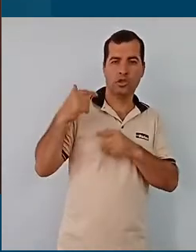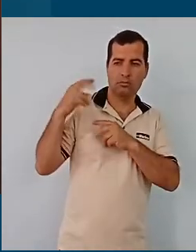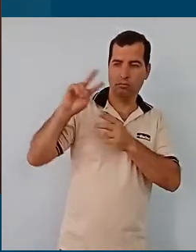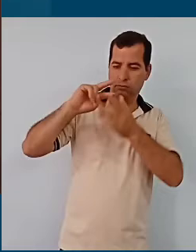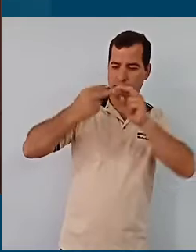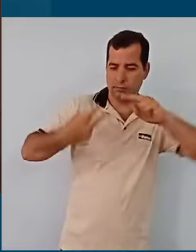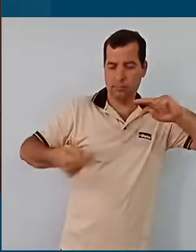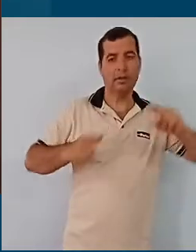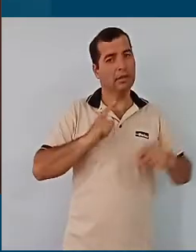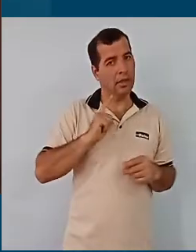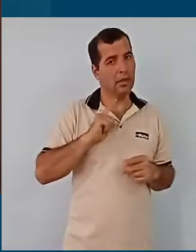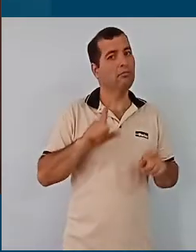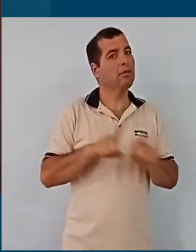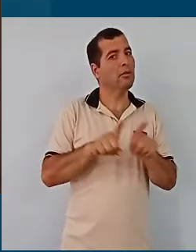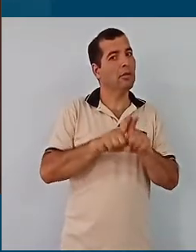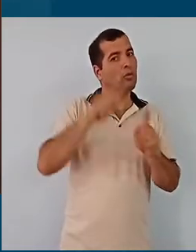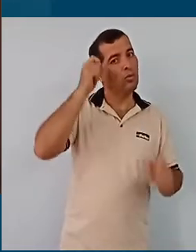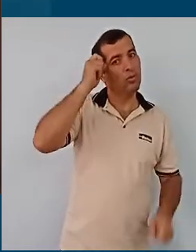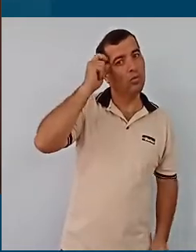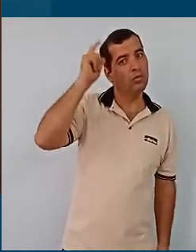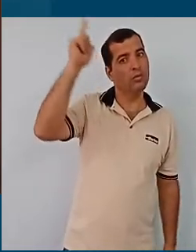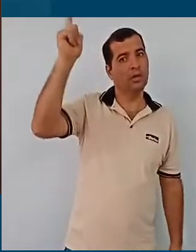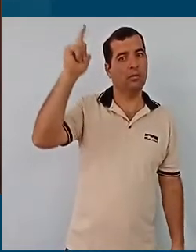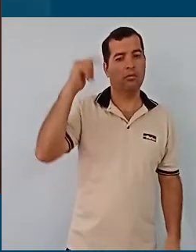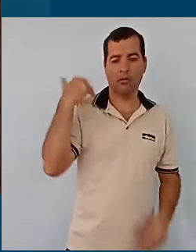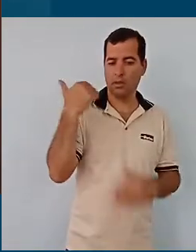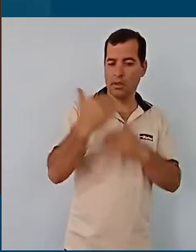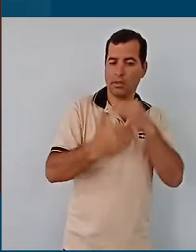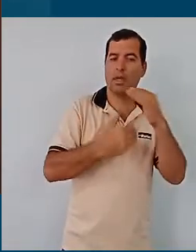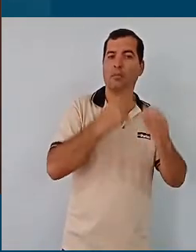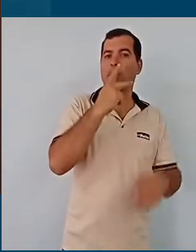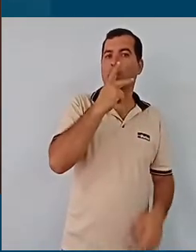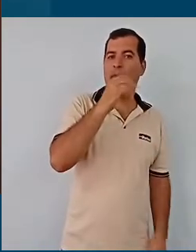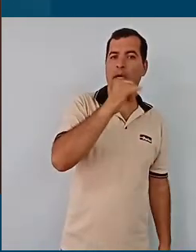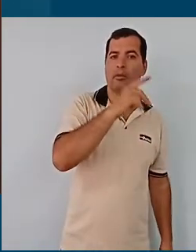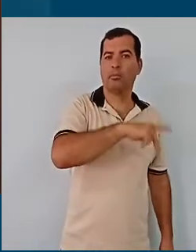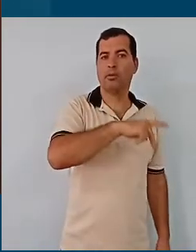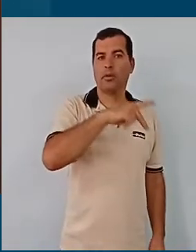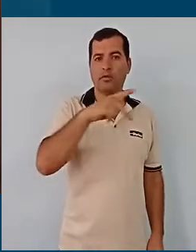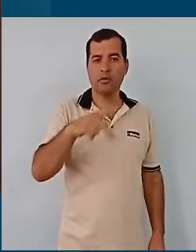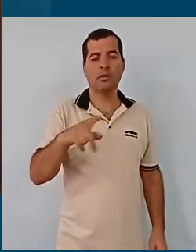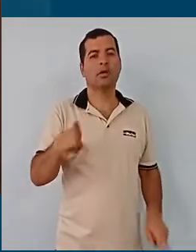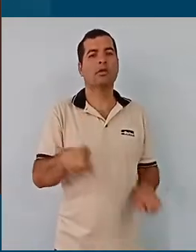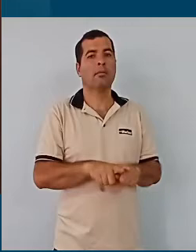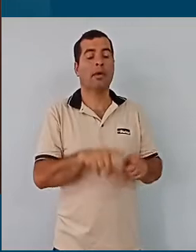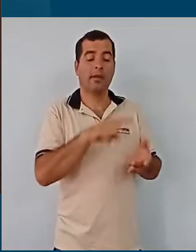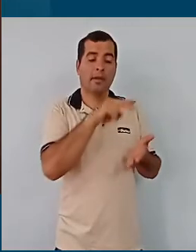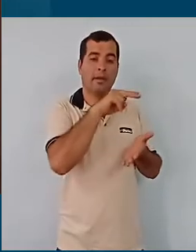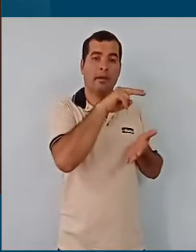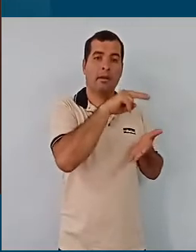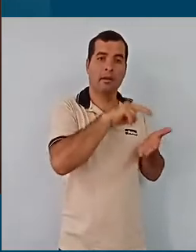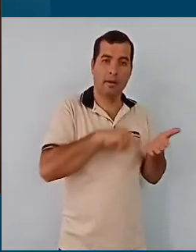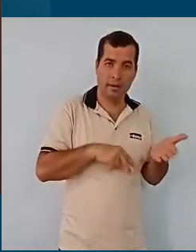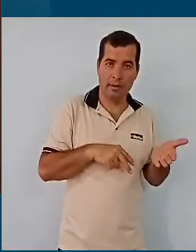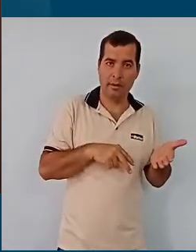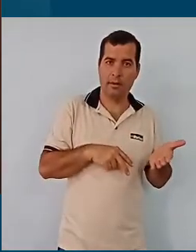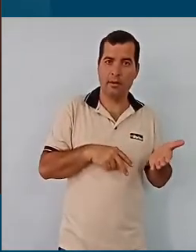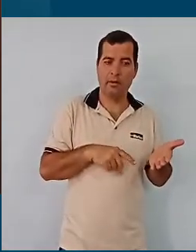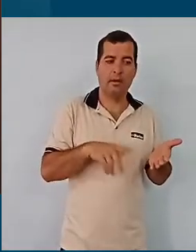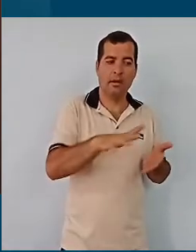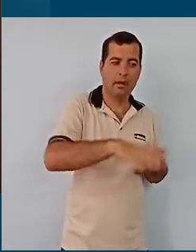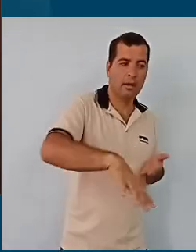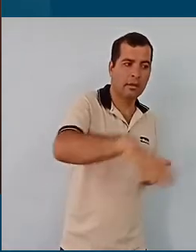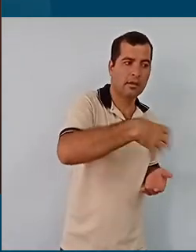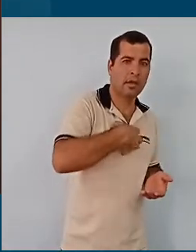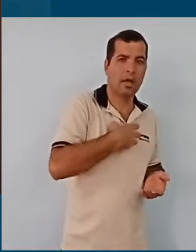cultural. Crescer com pais e professores que leem traz uma dimensão